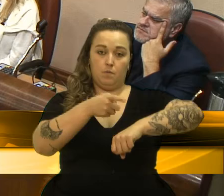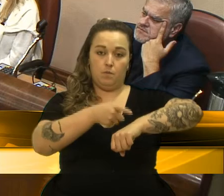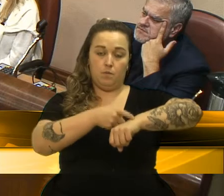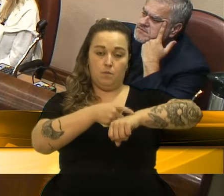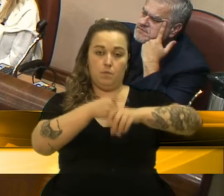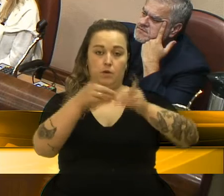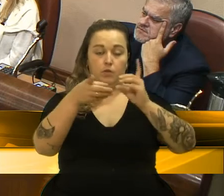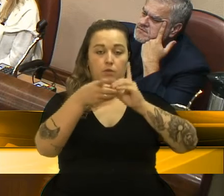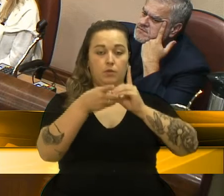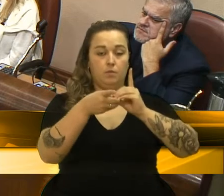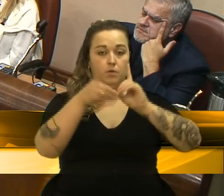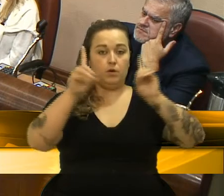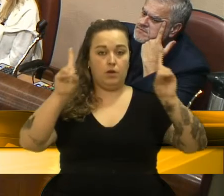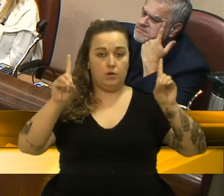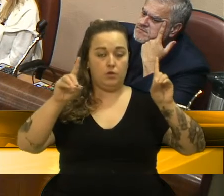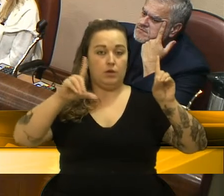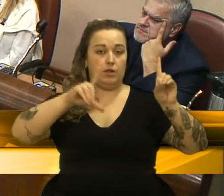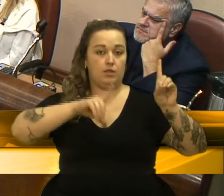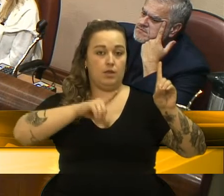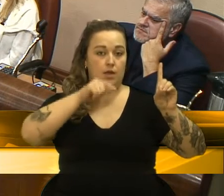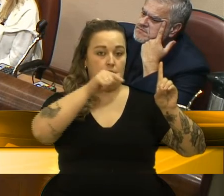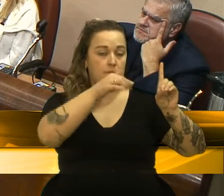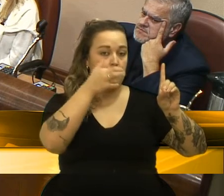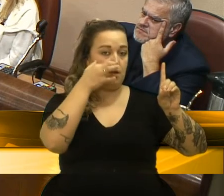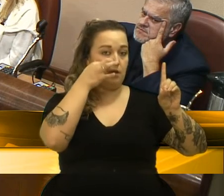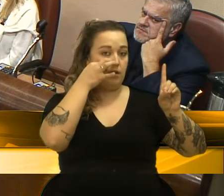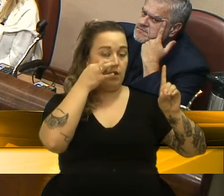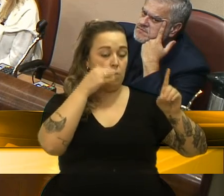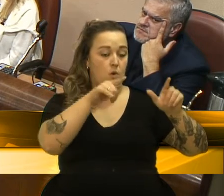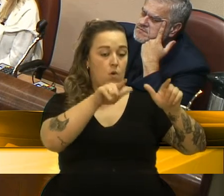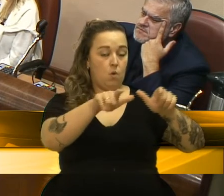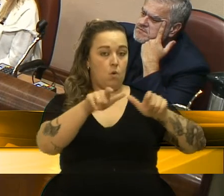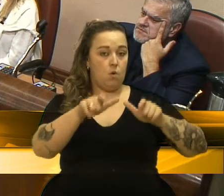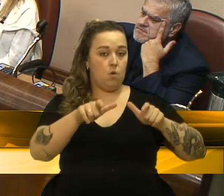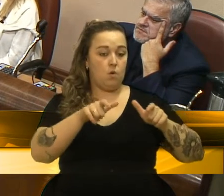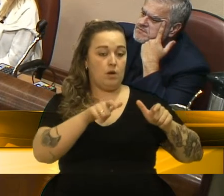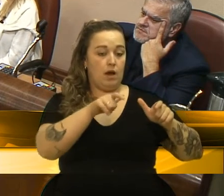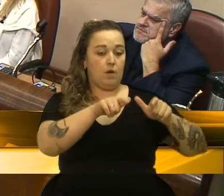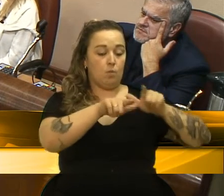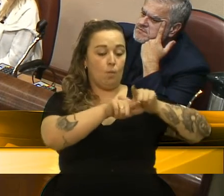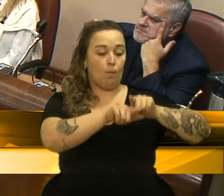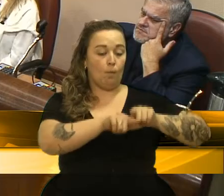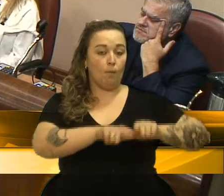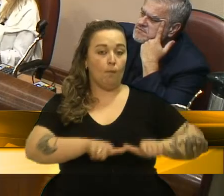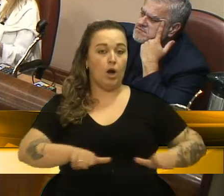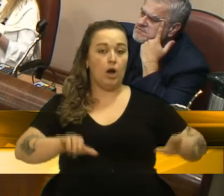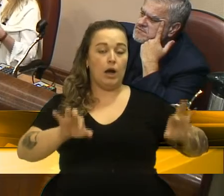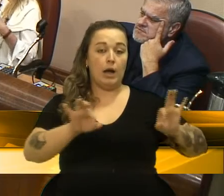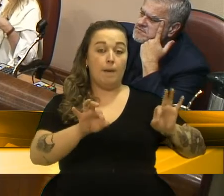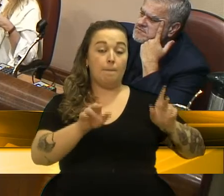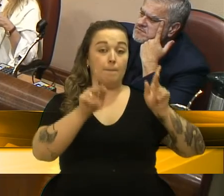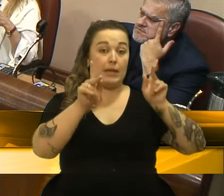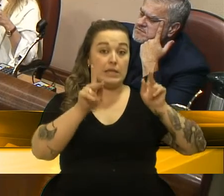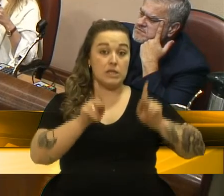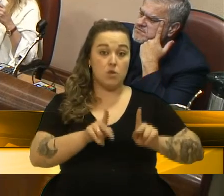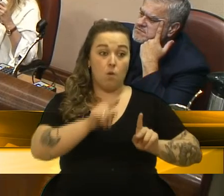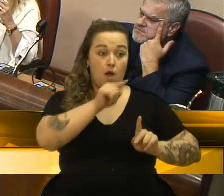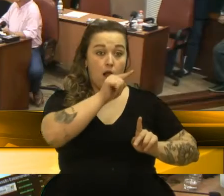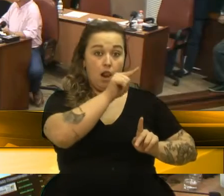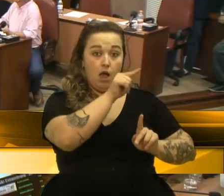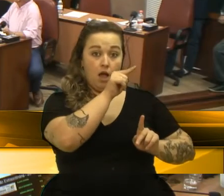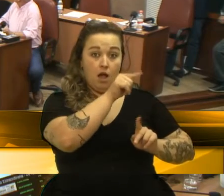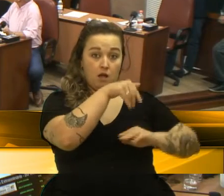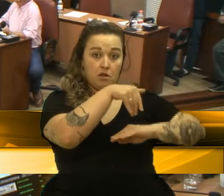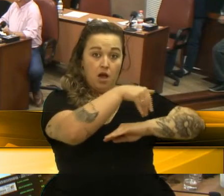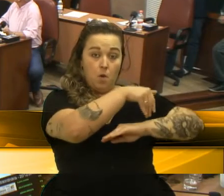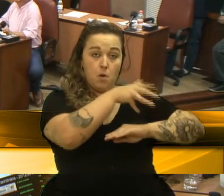democrático, temos aqui vários lugares vazios, pessoas lá fora querendo entrar para acompanhar os